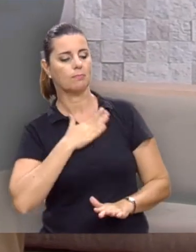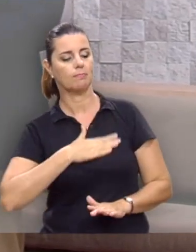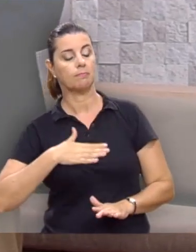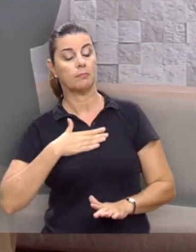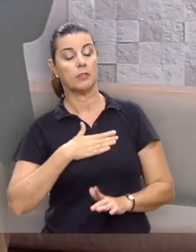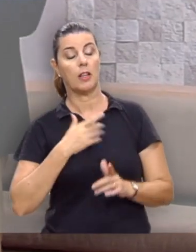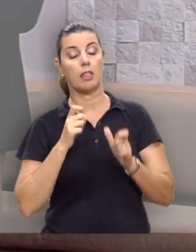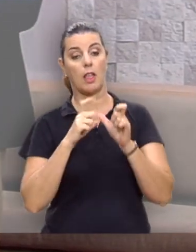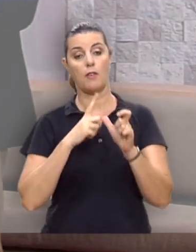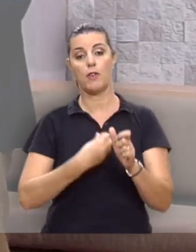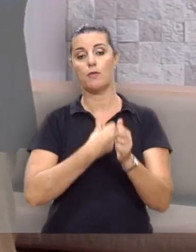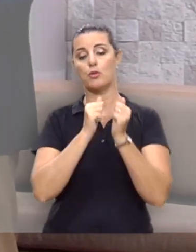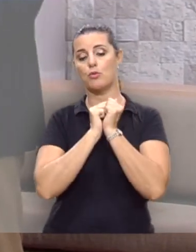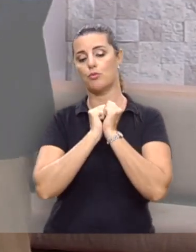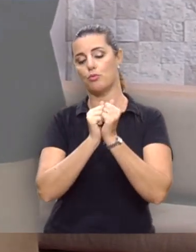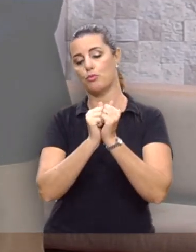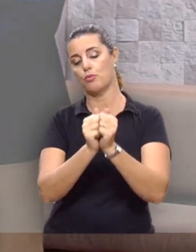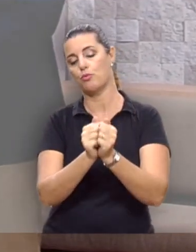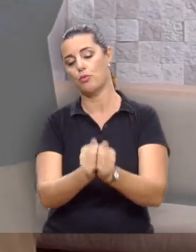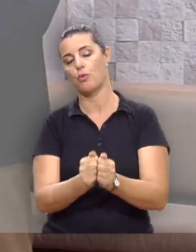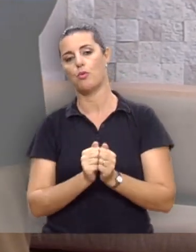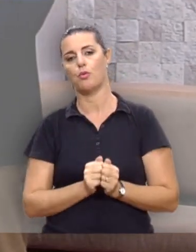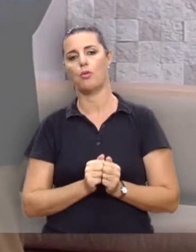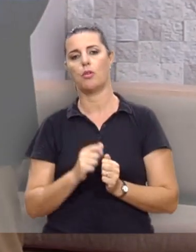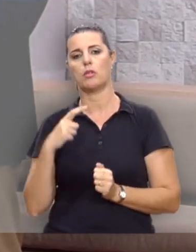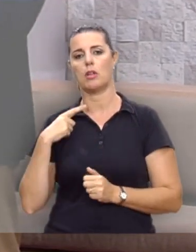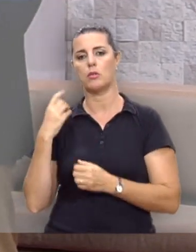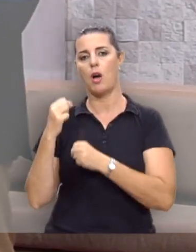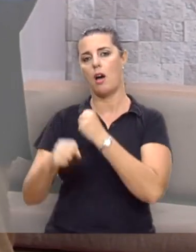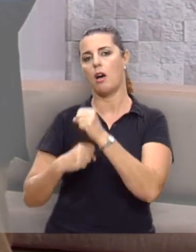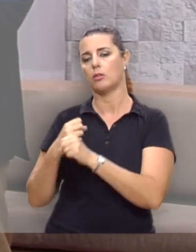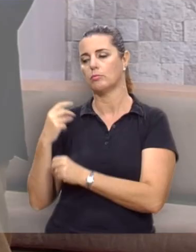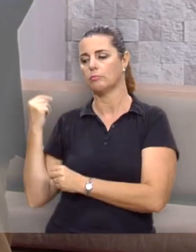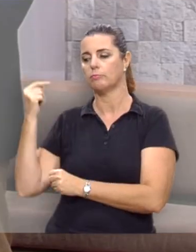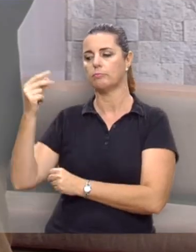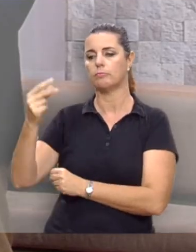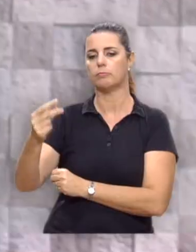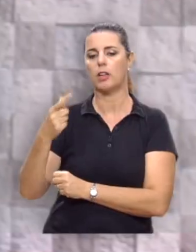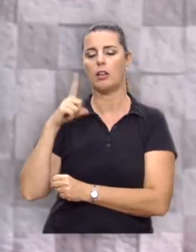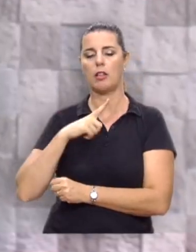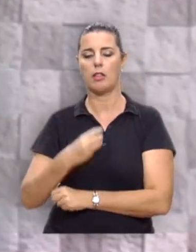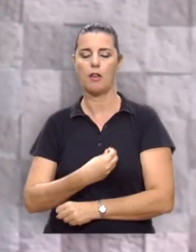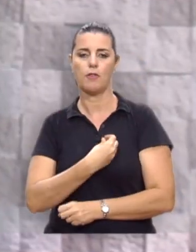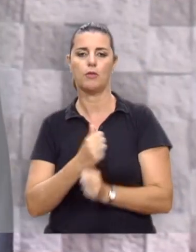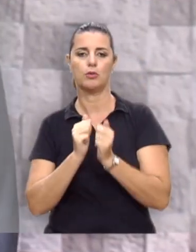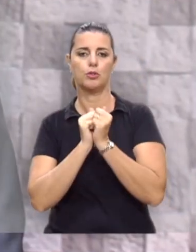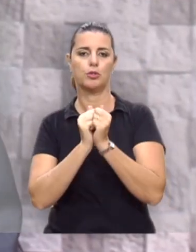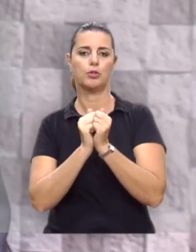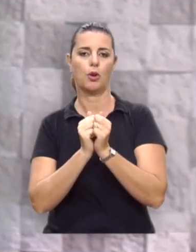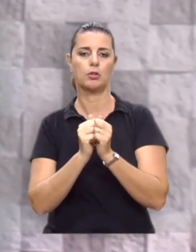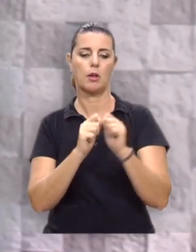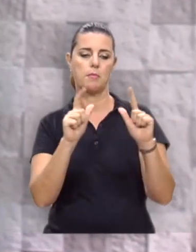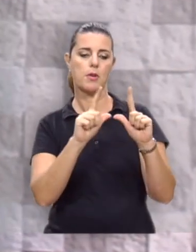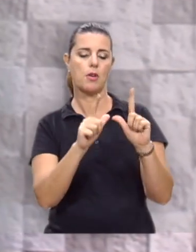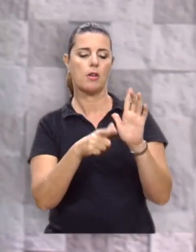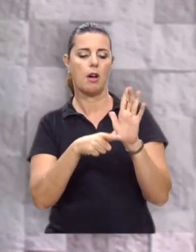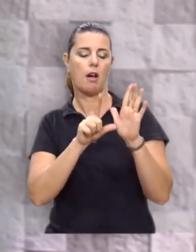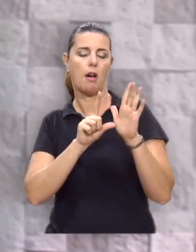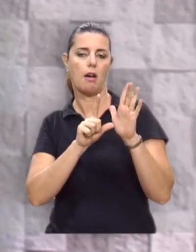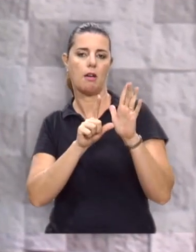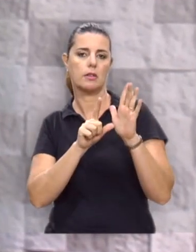privilégio poder caminhar ao seu lado durante esse ano, durante esses últimos anos. E que alegria, privilégio, né? Nesse programa aqui